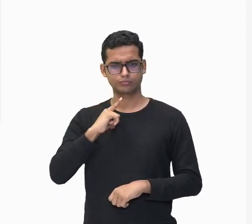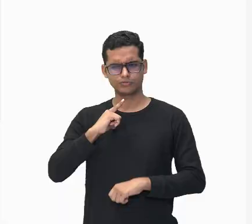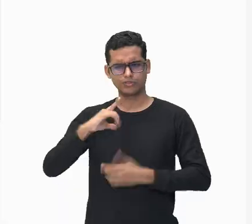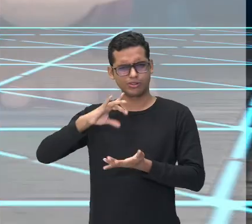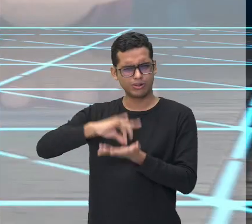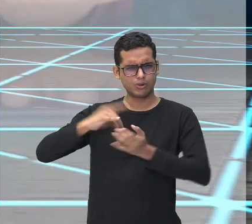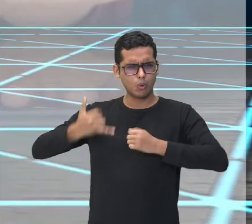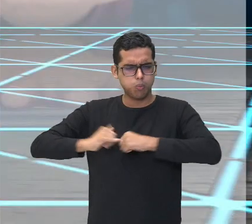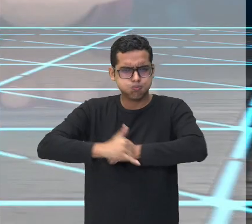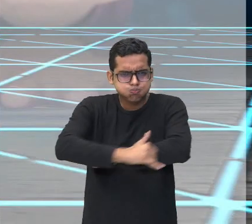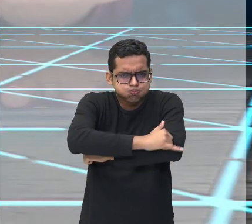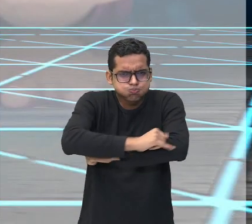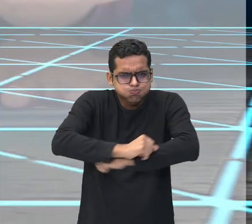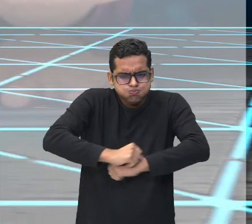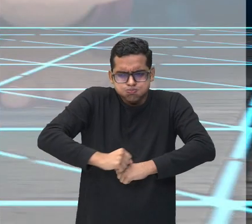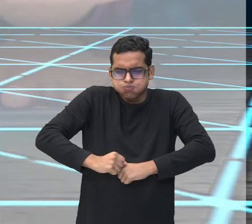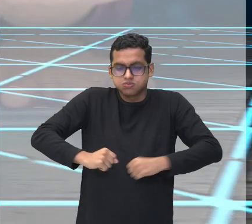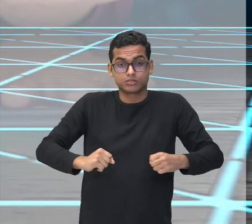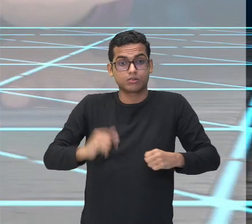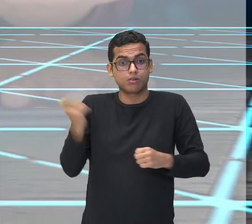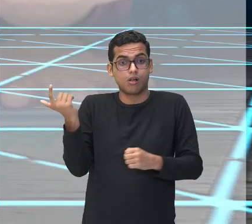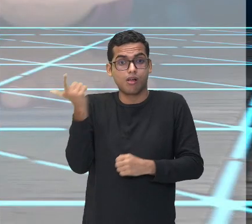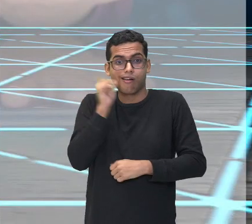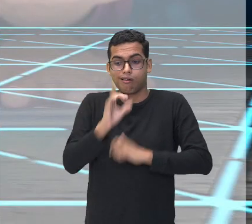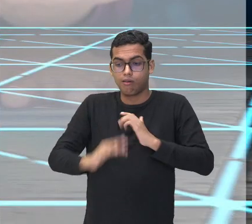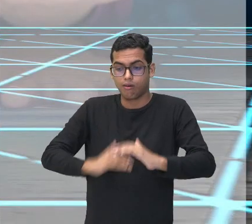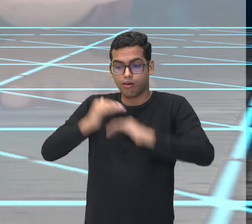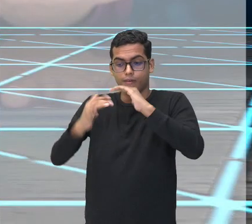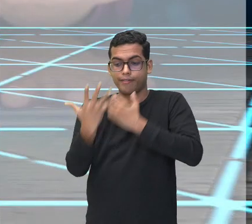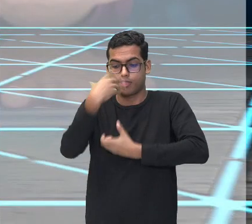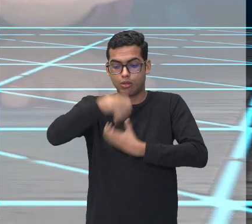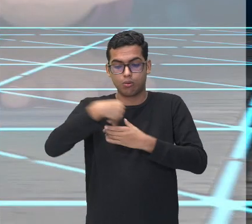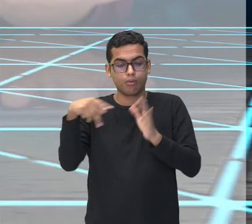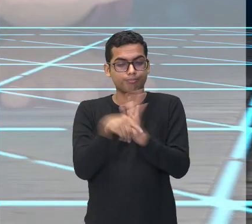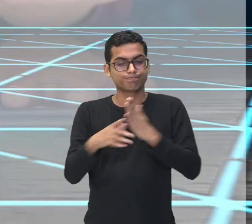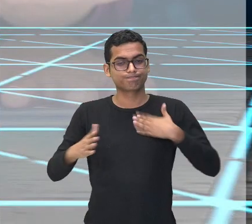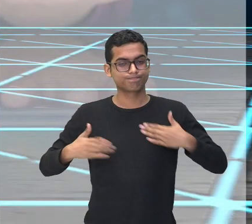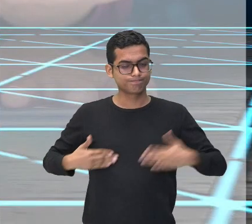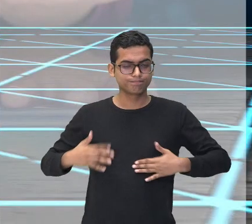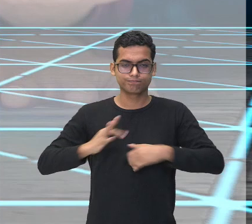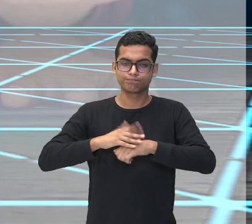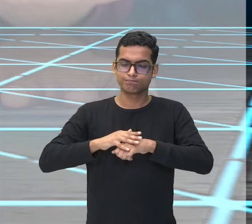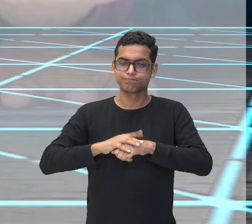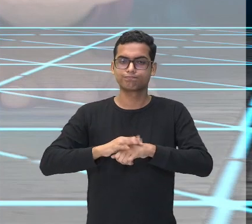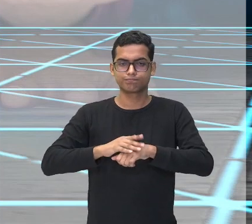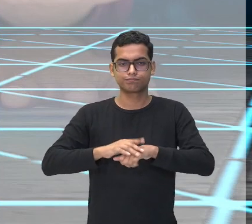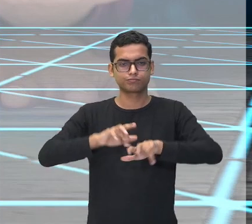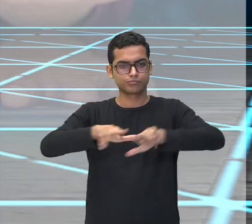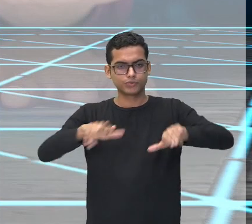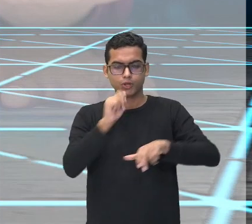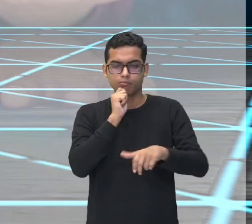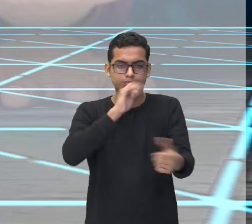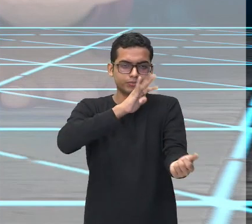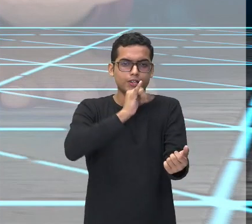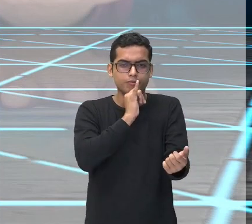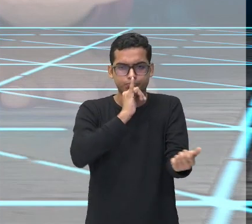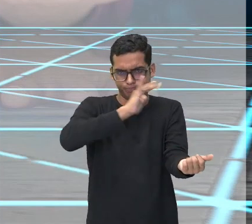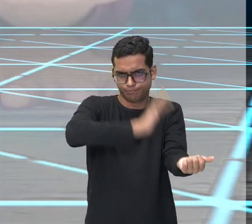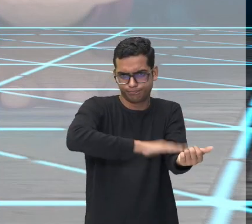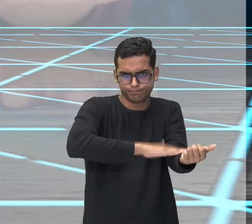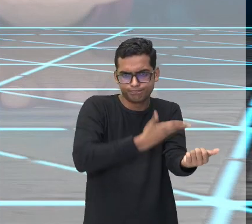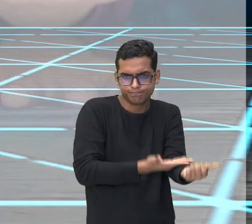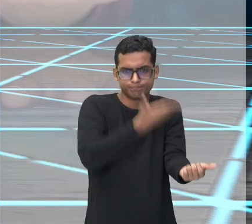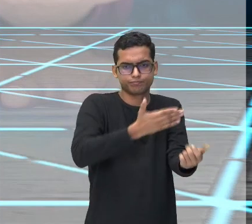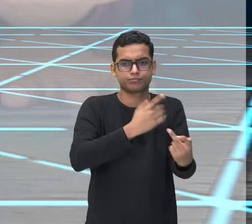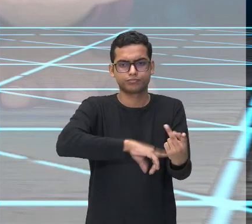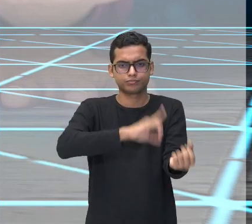corre sérios riscos de desenvolver outras doenças, como eu já falei, como, por exemplo, a hipertensão, a diabetes tipo